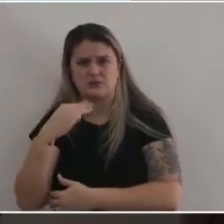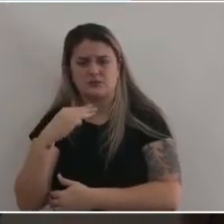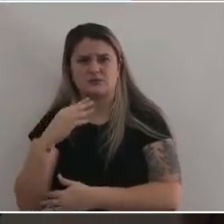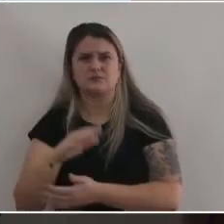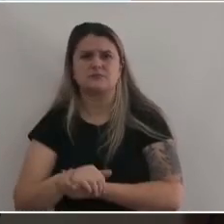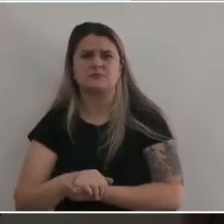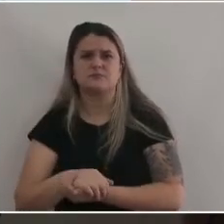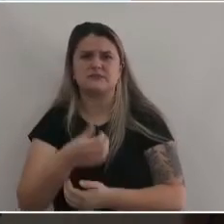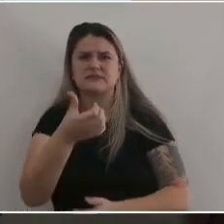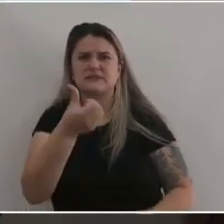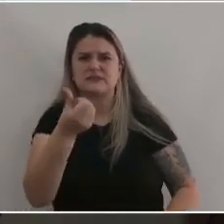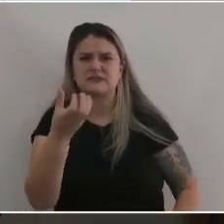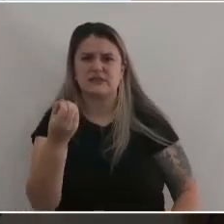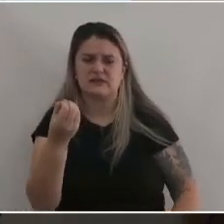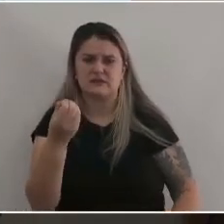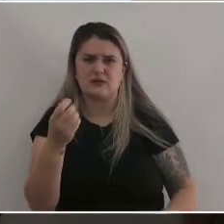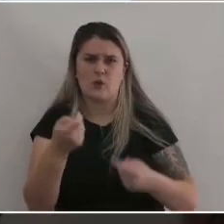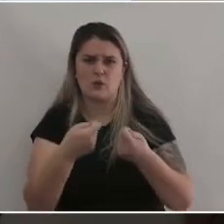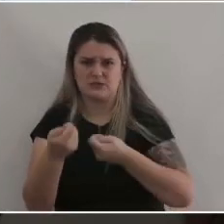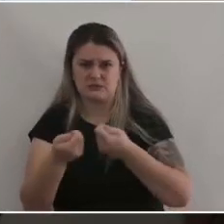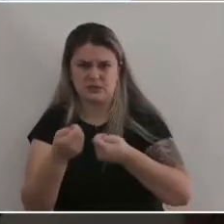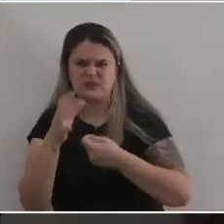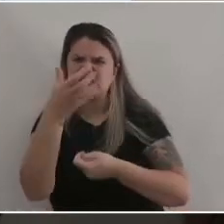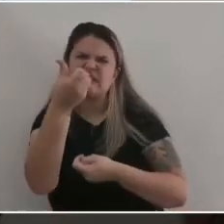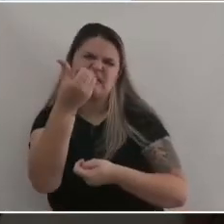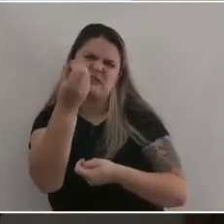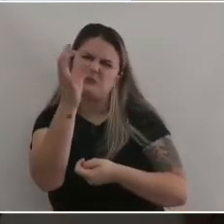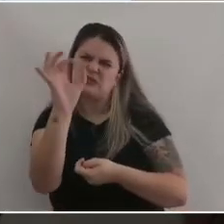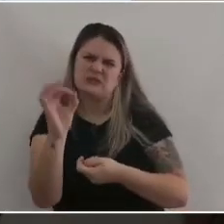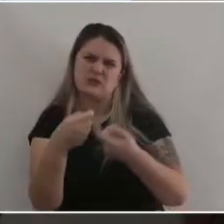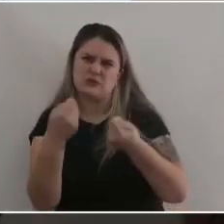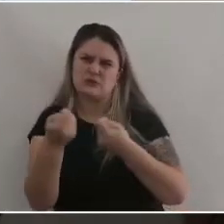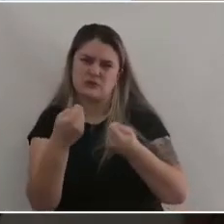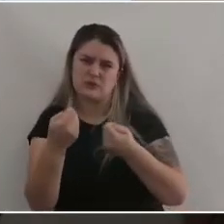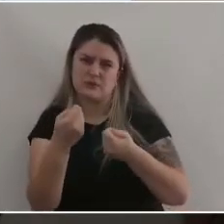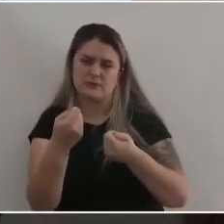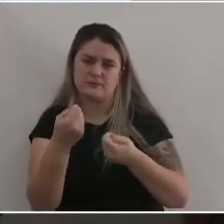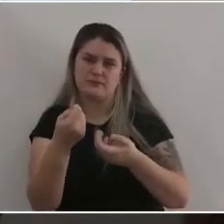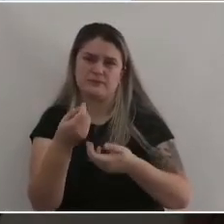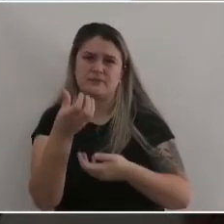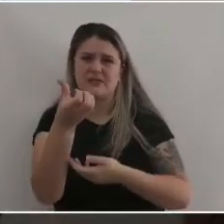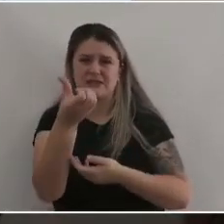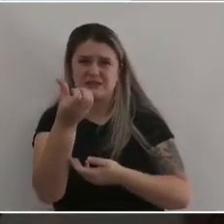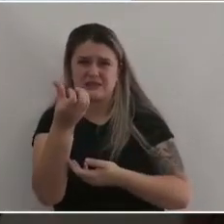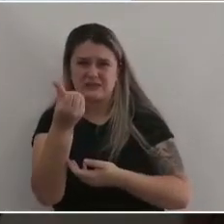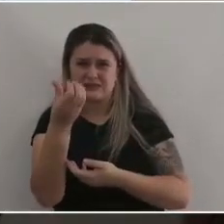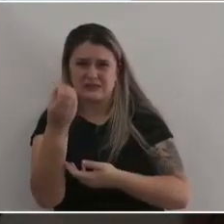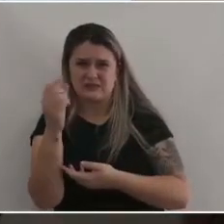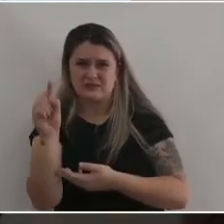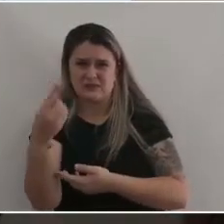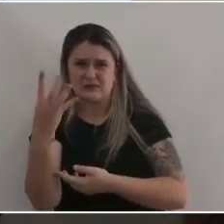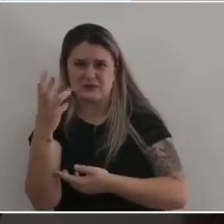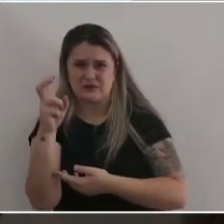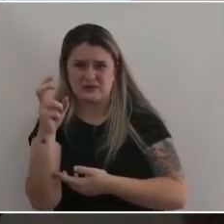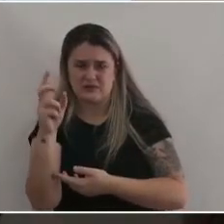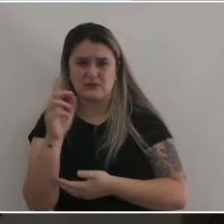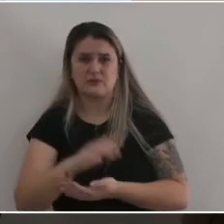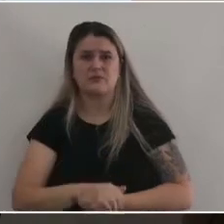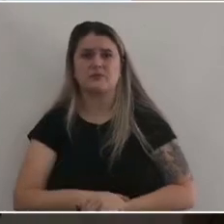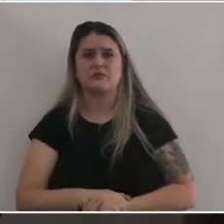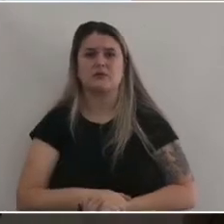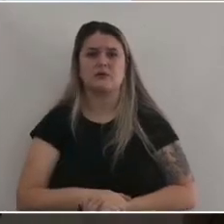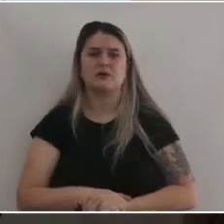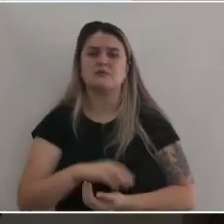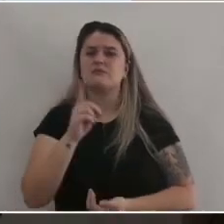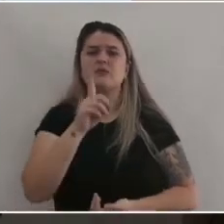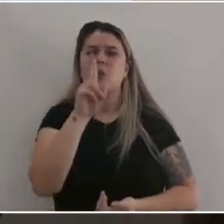6. 60,45 do seu orçamento. O 60,45 é referente aos 6 milhões e 500. Ele